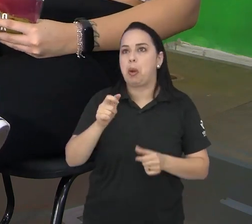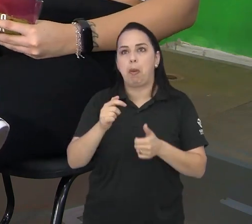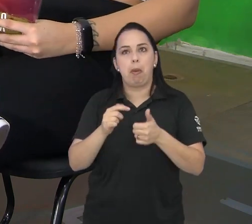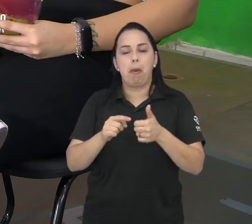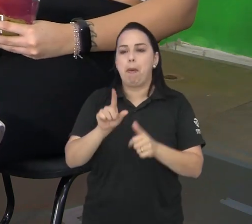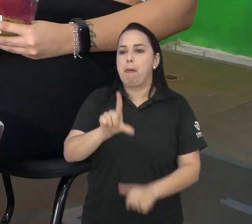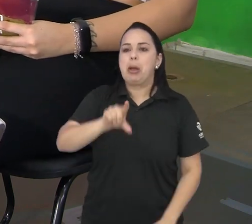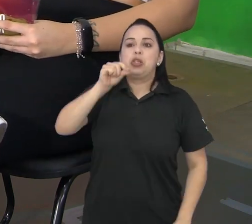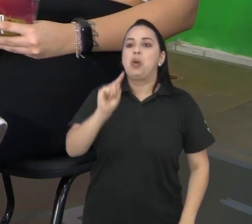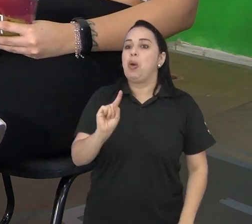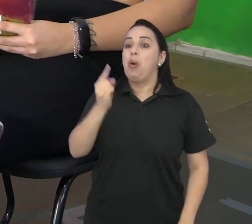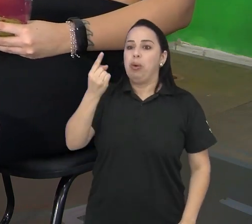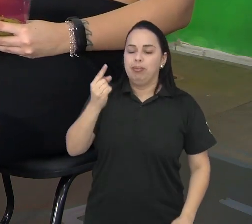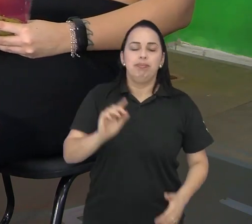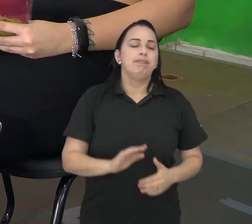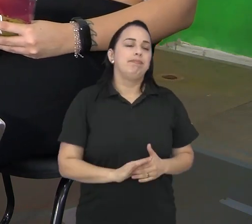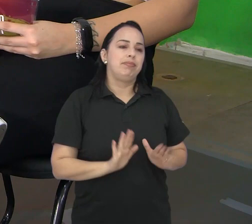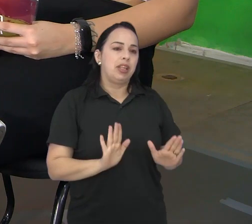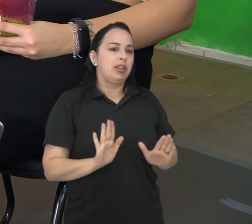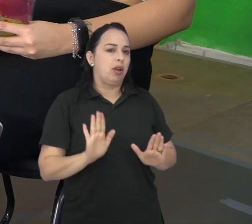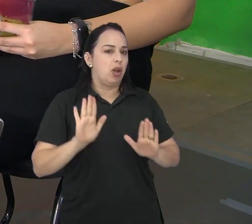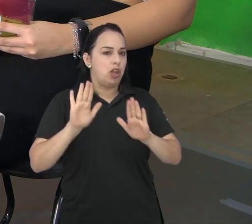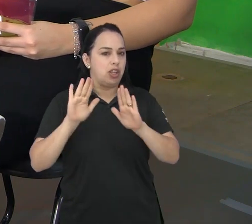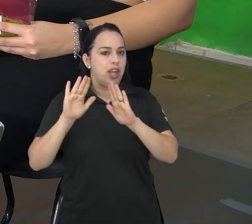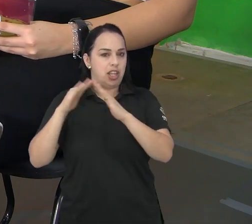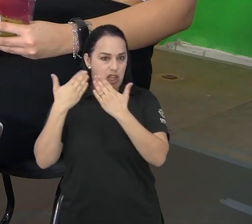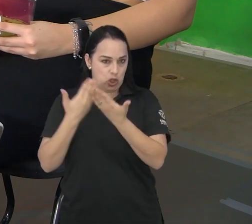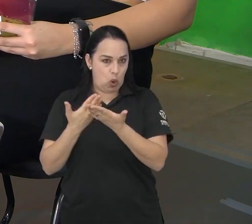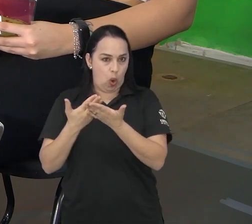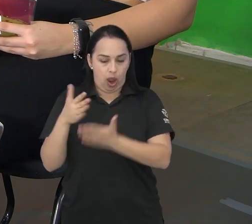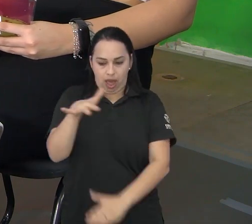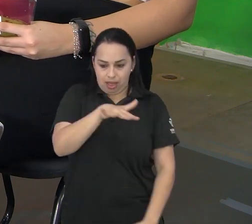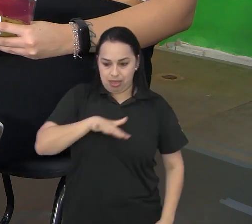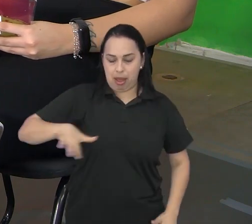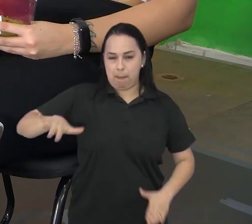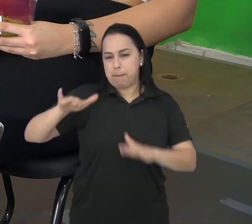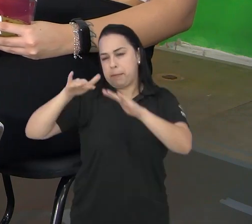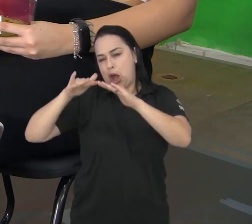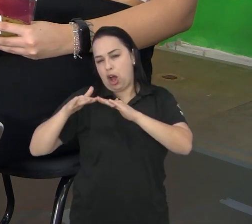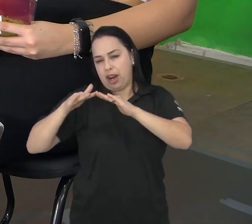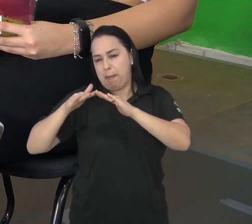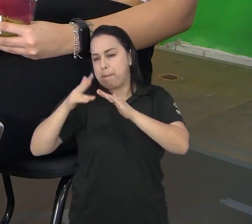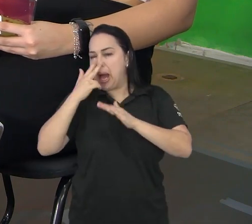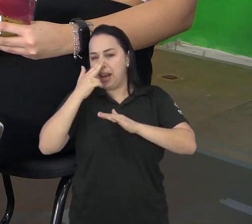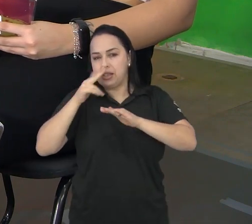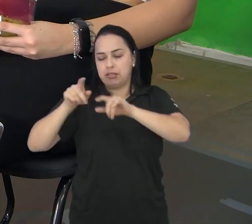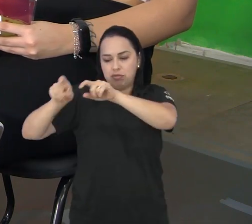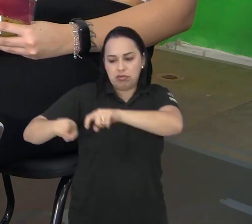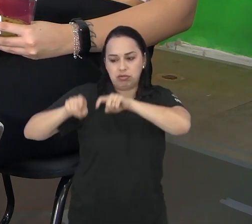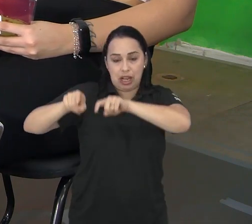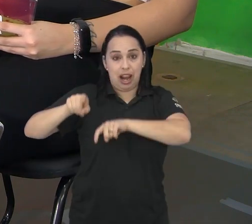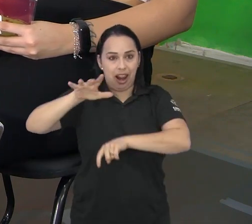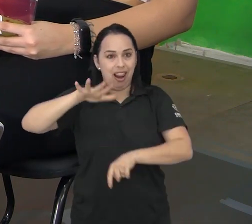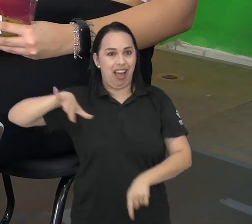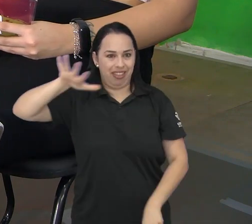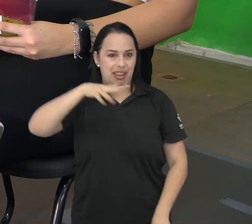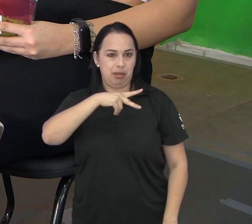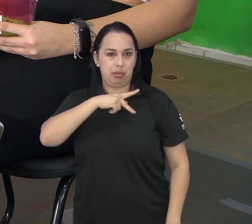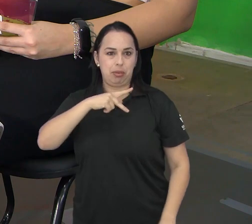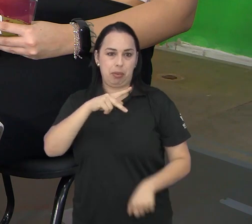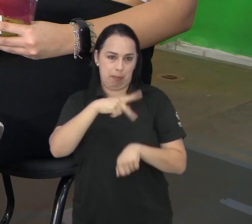do que você conheceu lá? Como a gente ficava numa escola de música, a gente morava como se fosse uma fazenda, assim, porque na